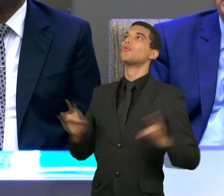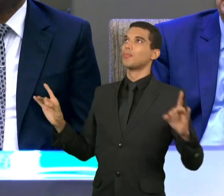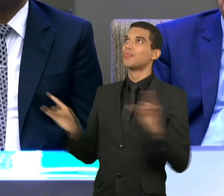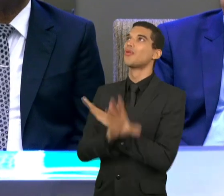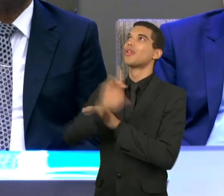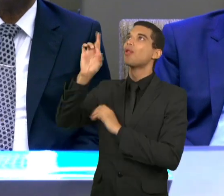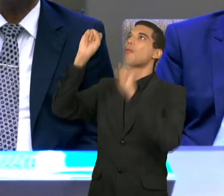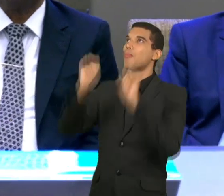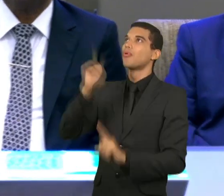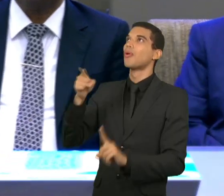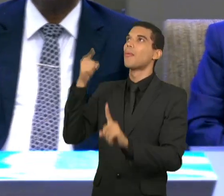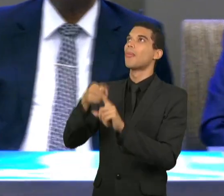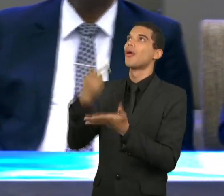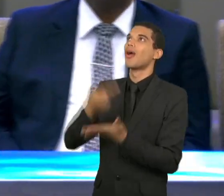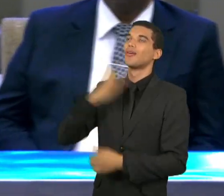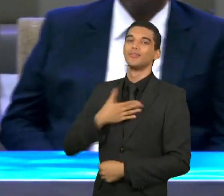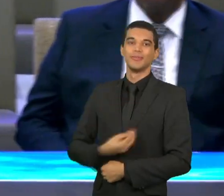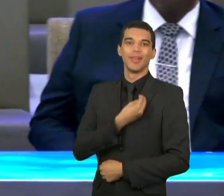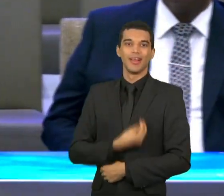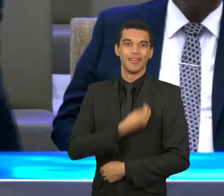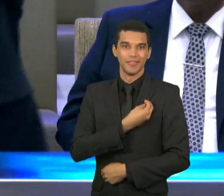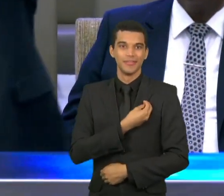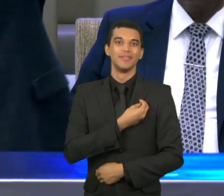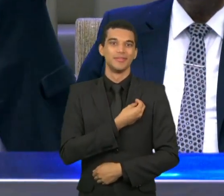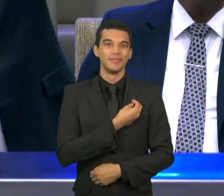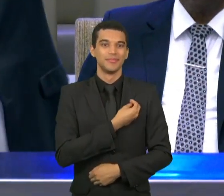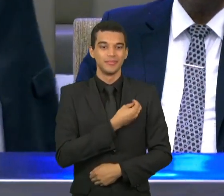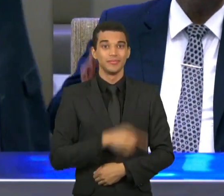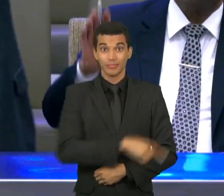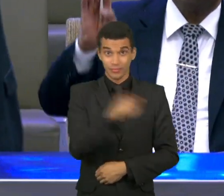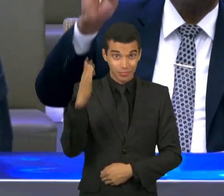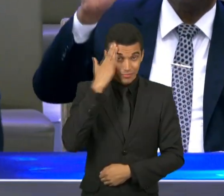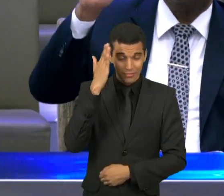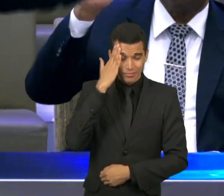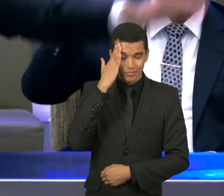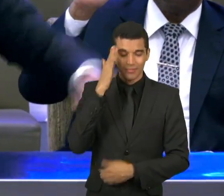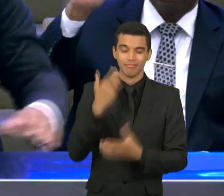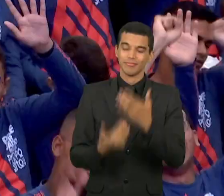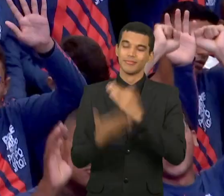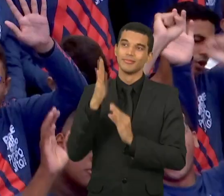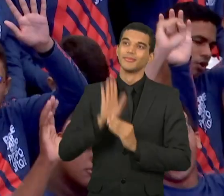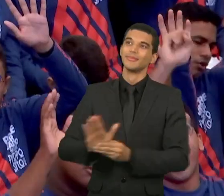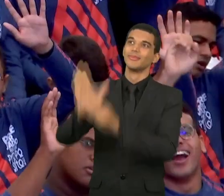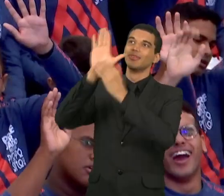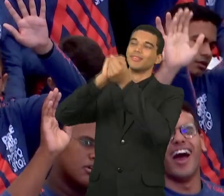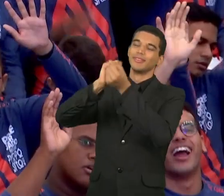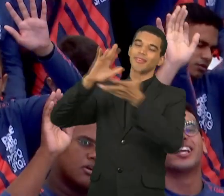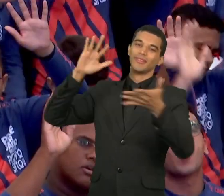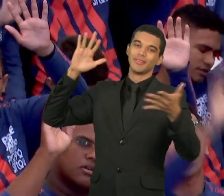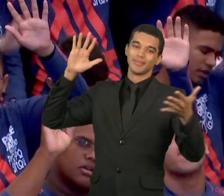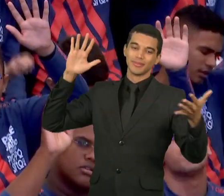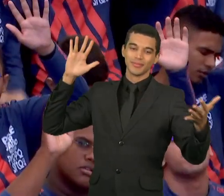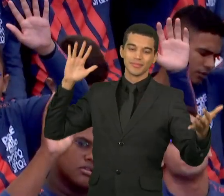habilitado para o que ele tem na sua vida. Só quem está entendendo, levanta a mão e dá glória.